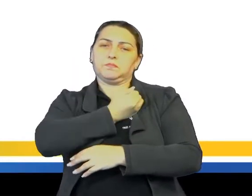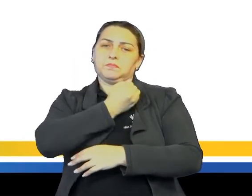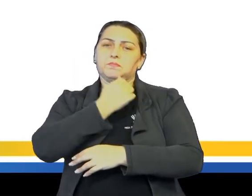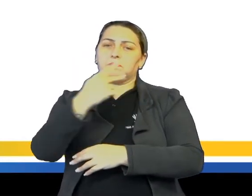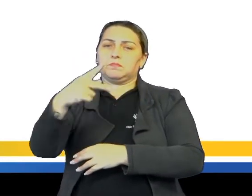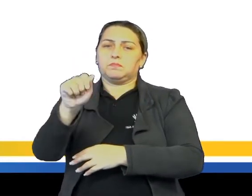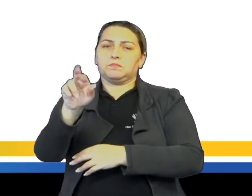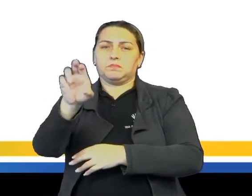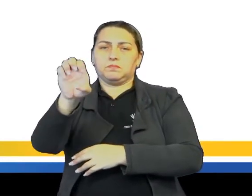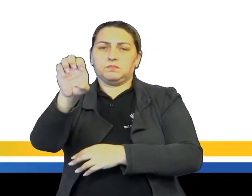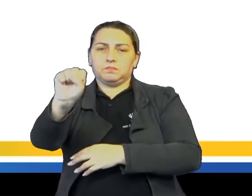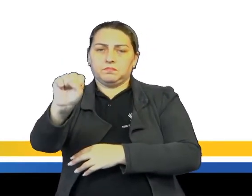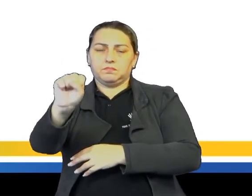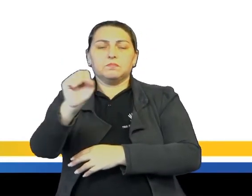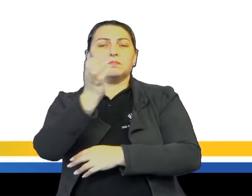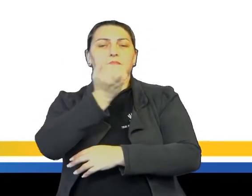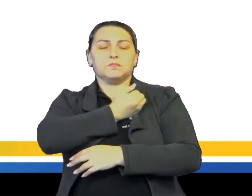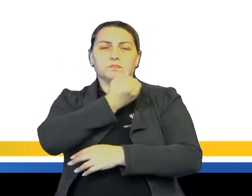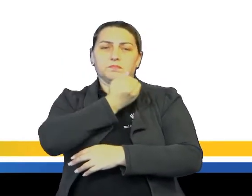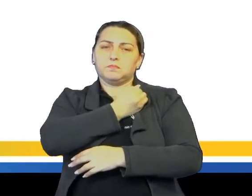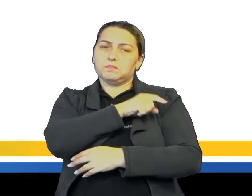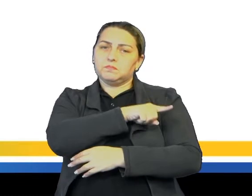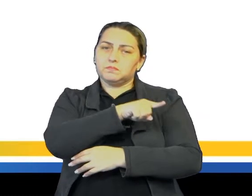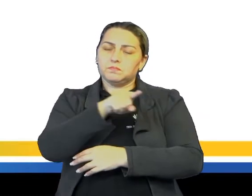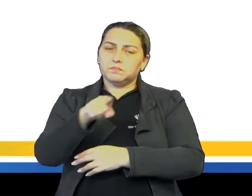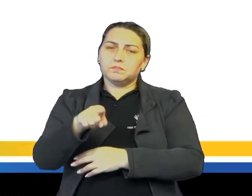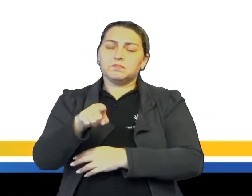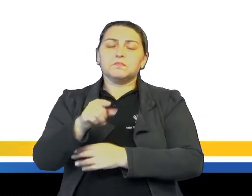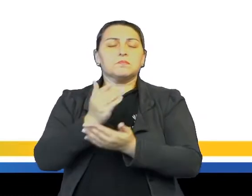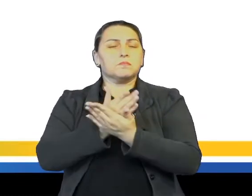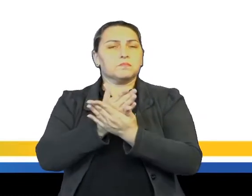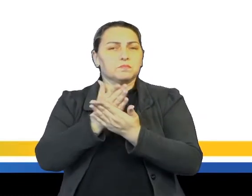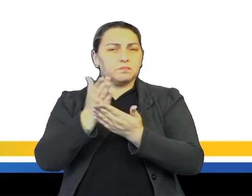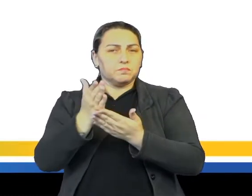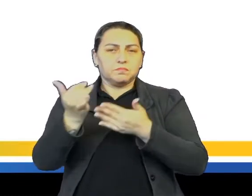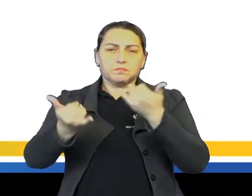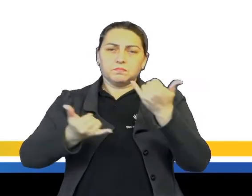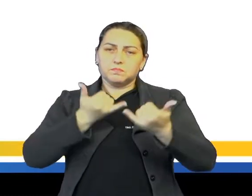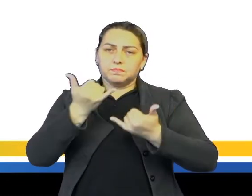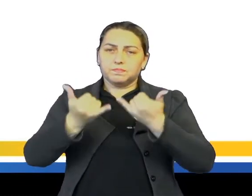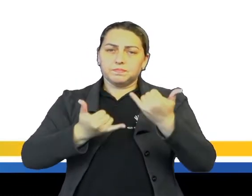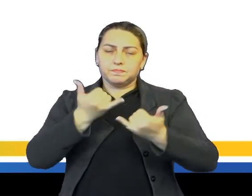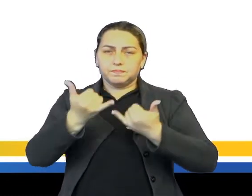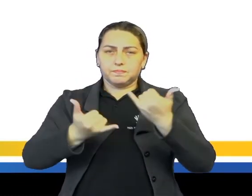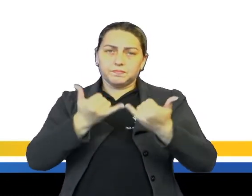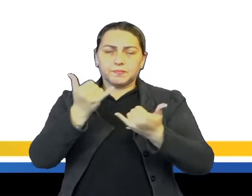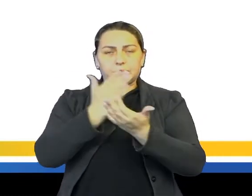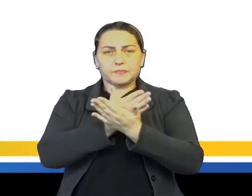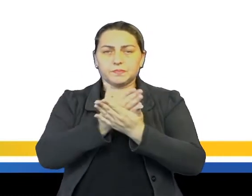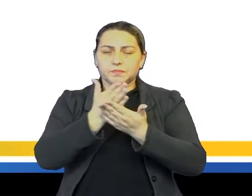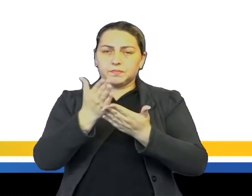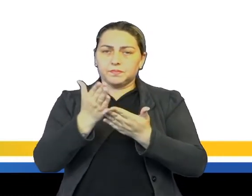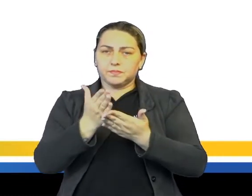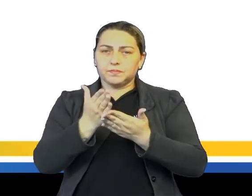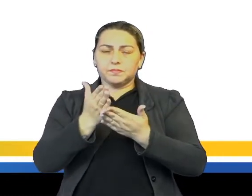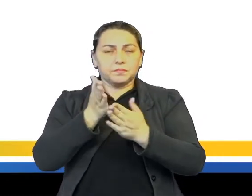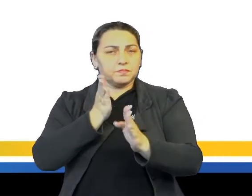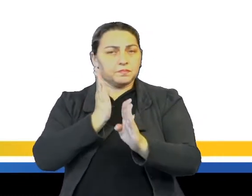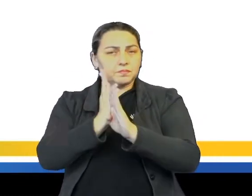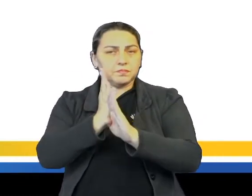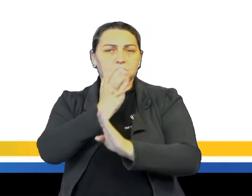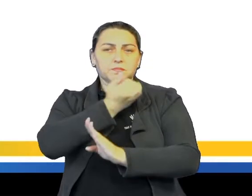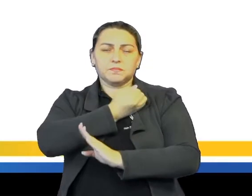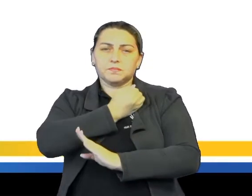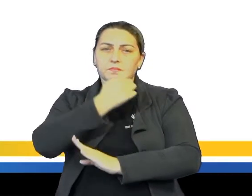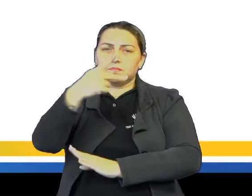números pares? Os números pares, vocês, quando começam a brincar, vocês começam a identificar os